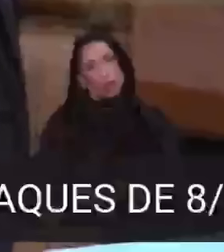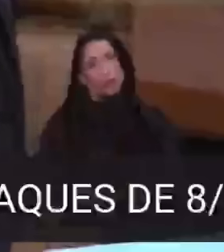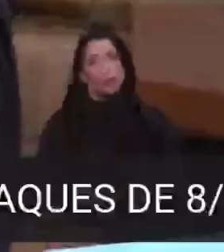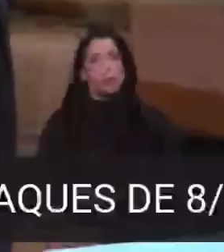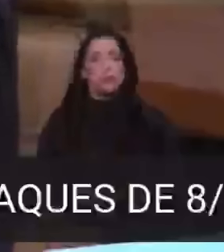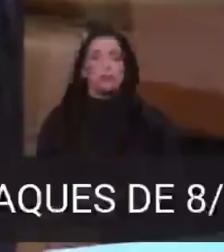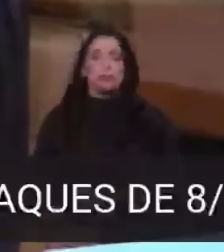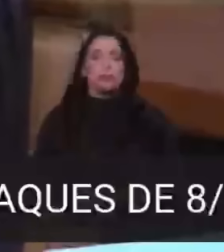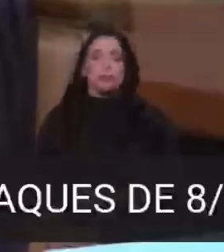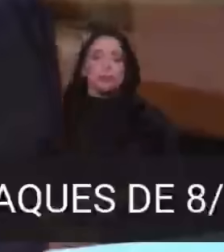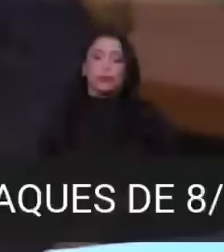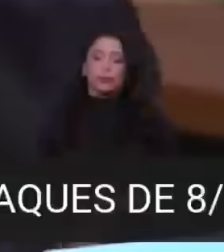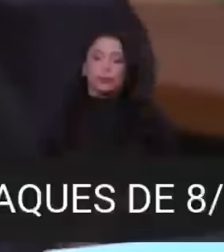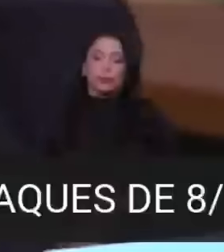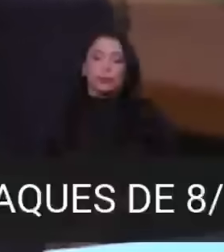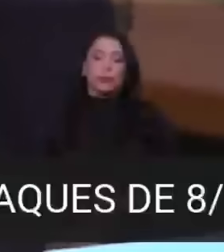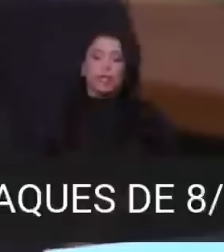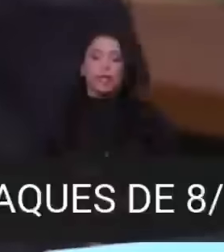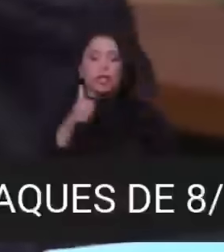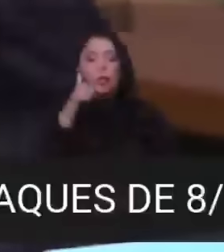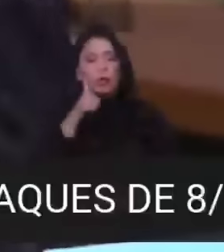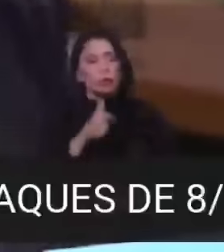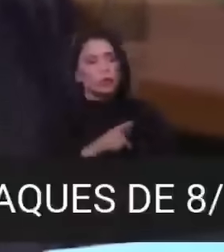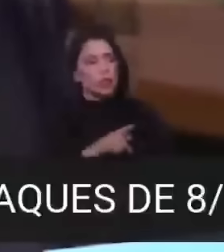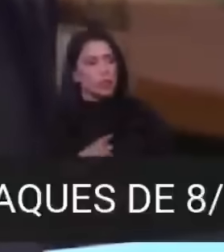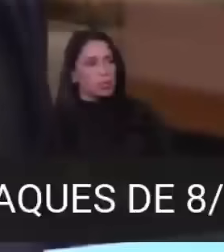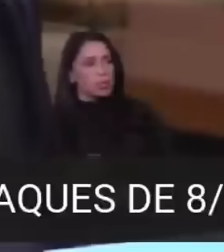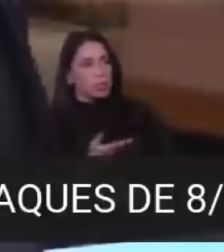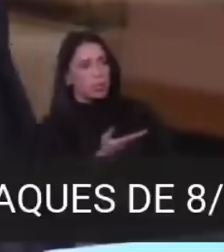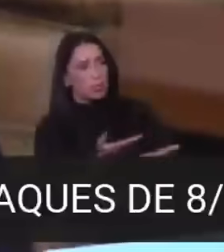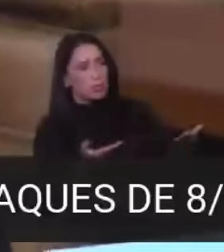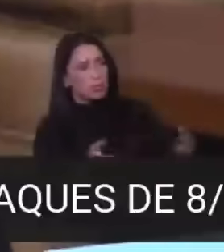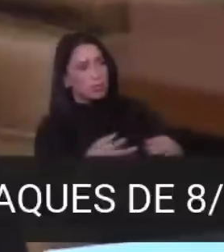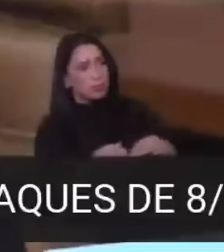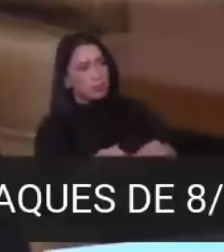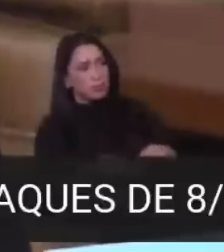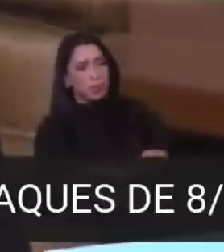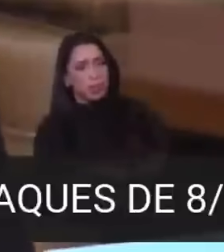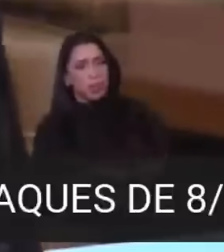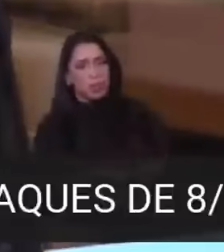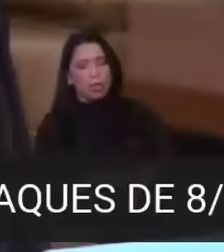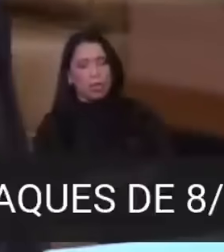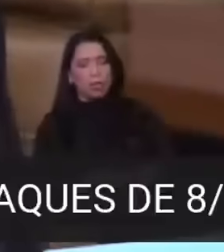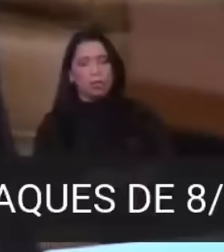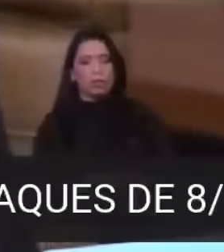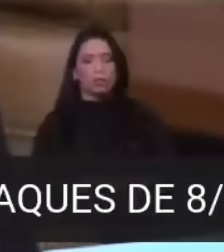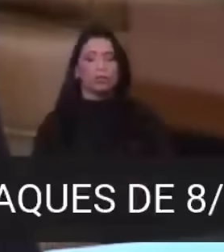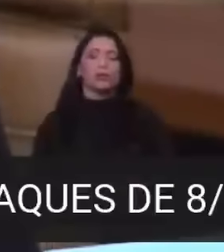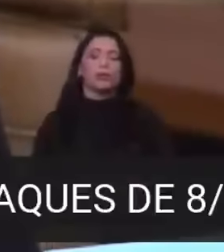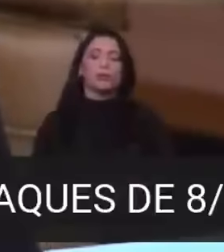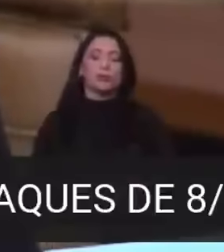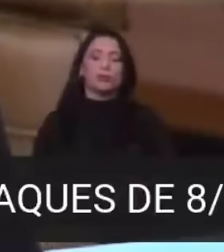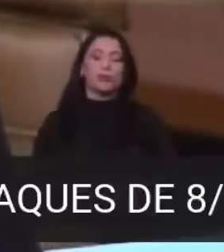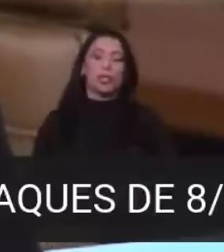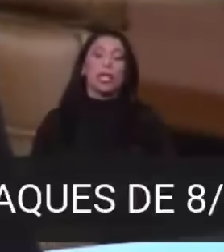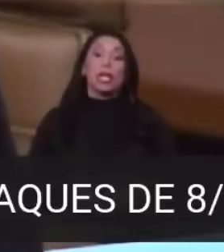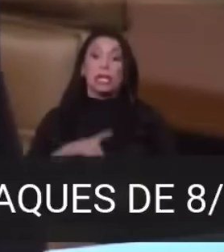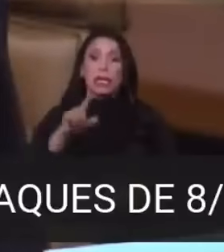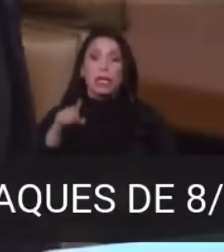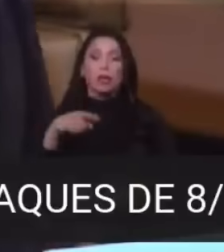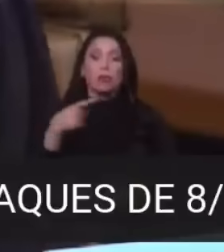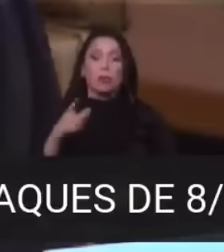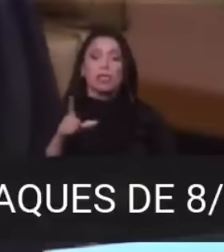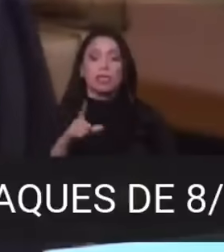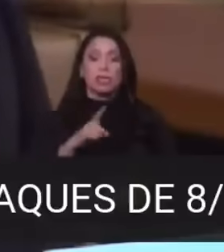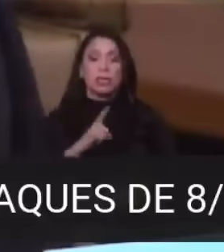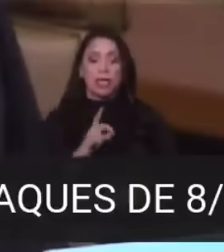é fato notório Presidente colegas que Após a proclamação do resultado das eleições